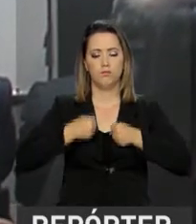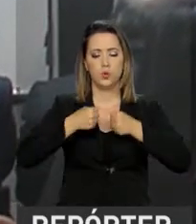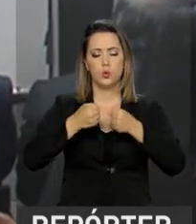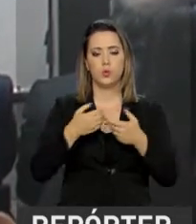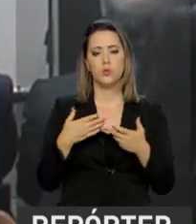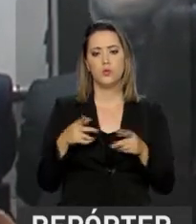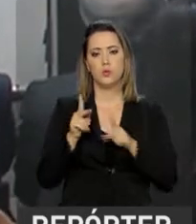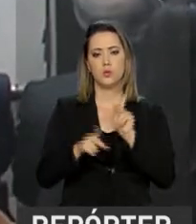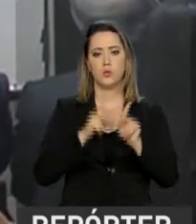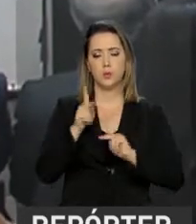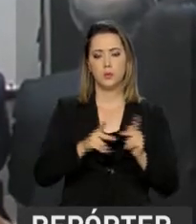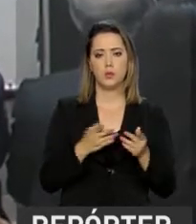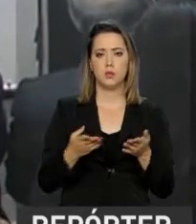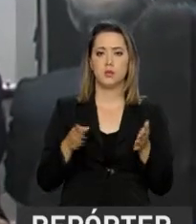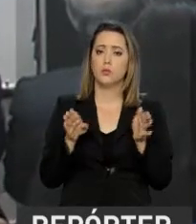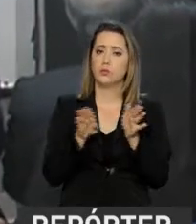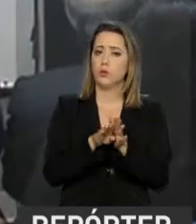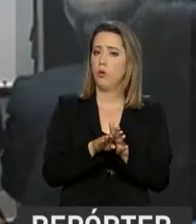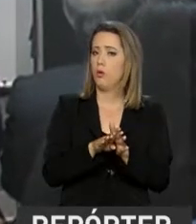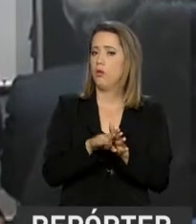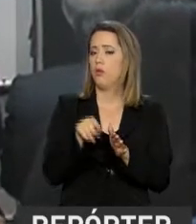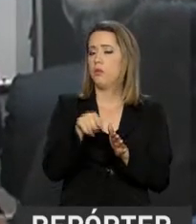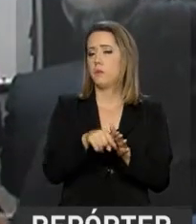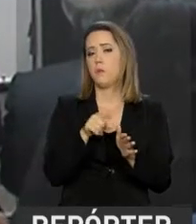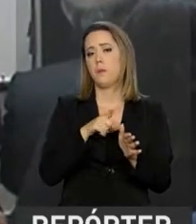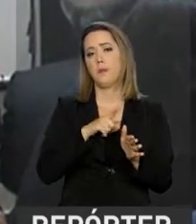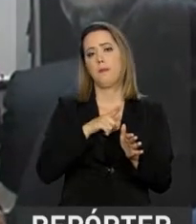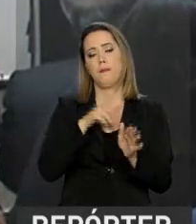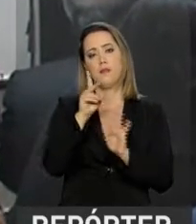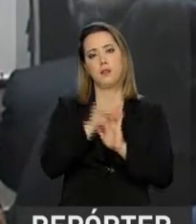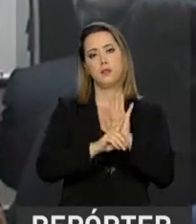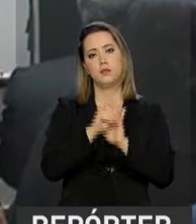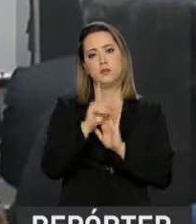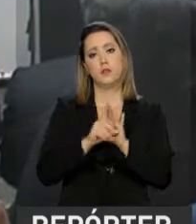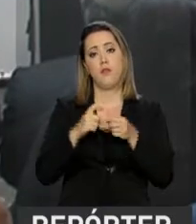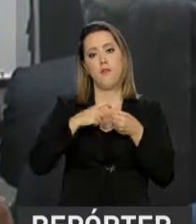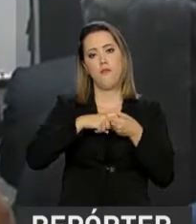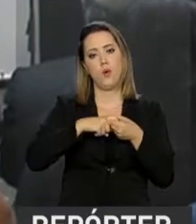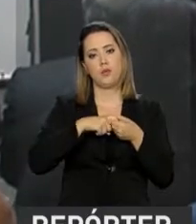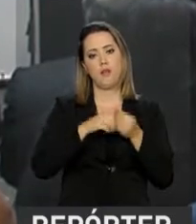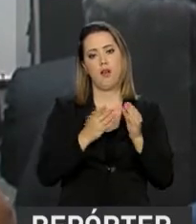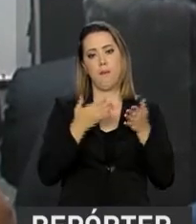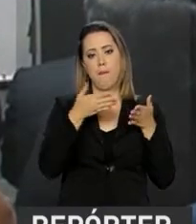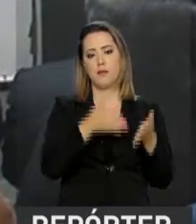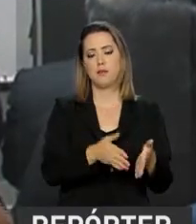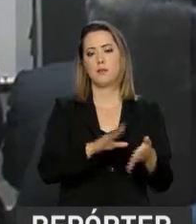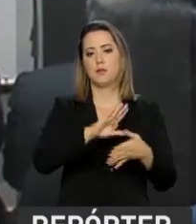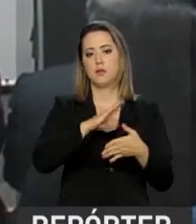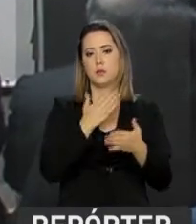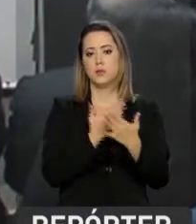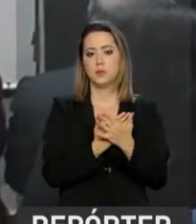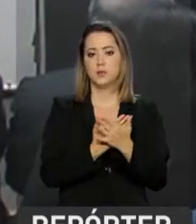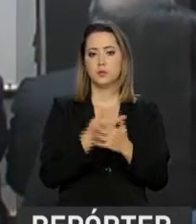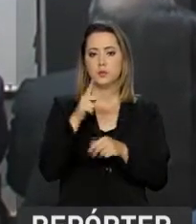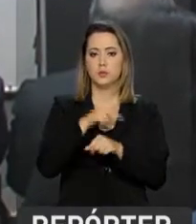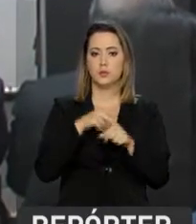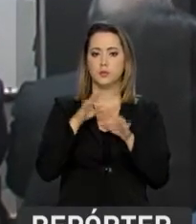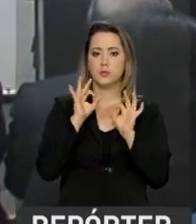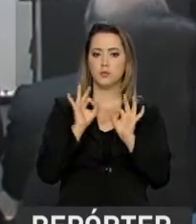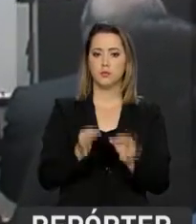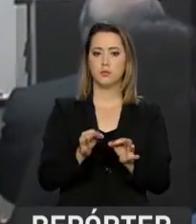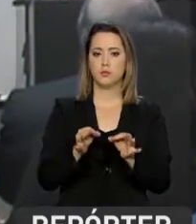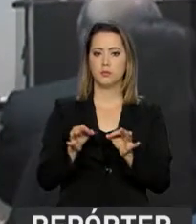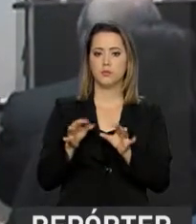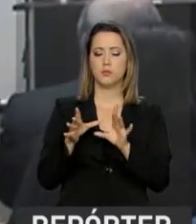povo, chegar a ter o direito de voltar a participar do Mercosul como um país plenamente